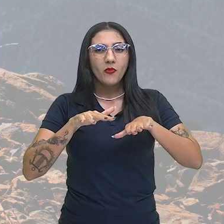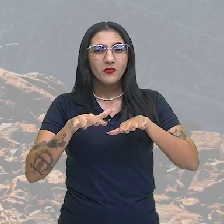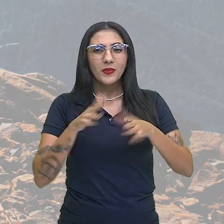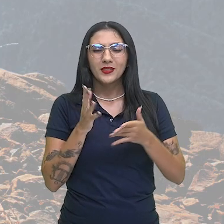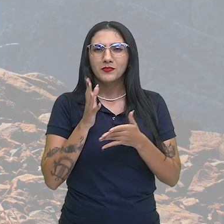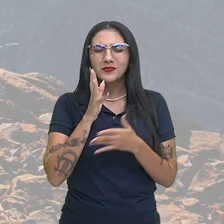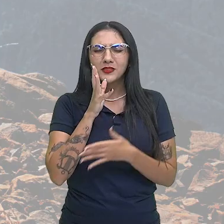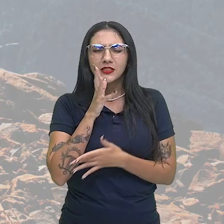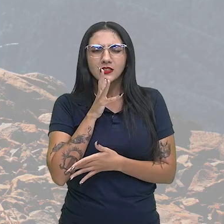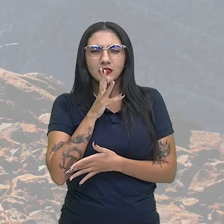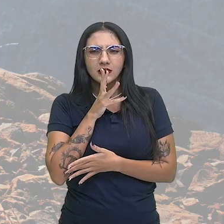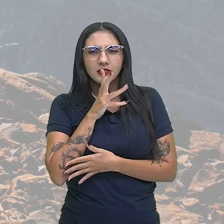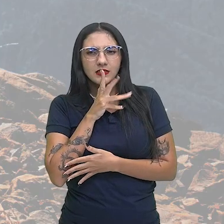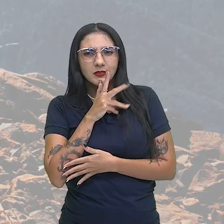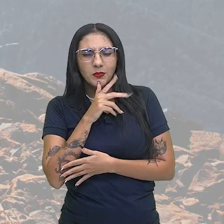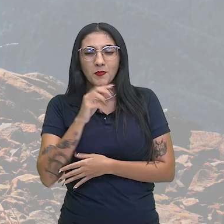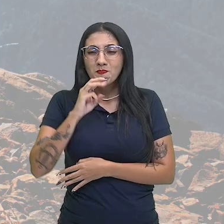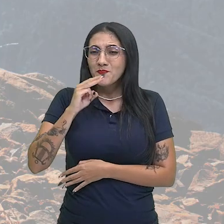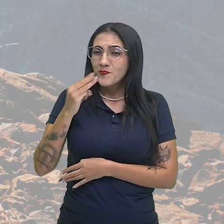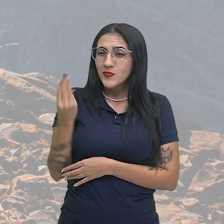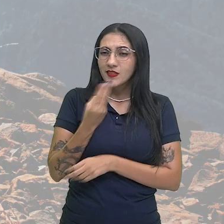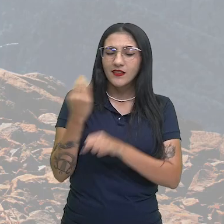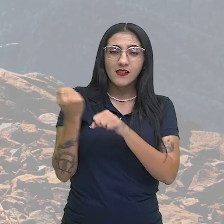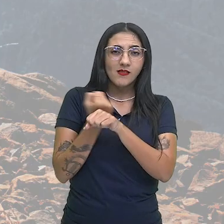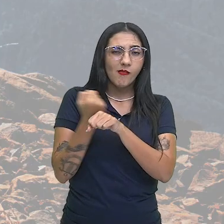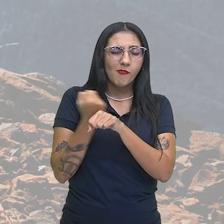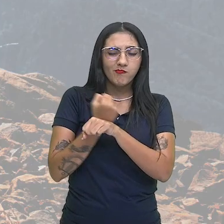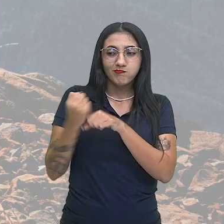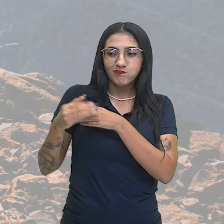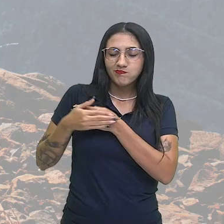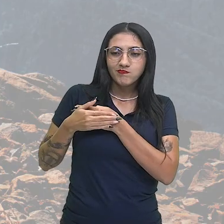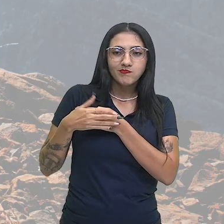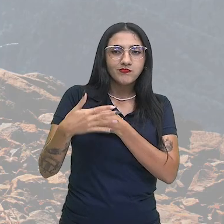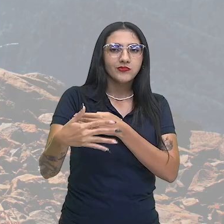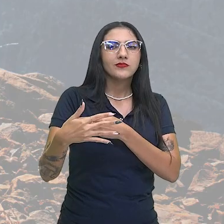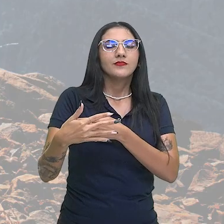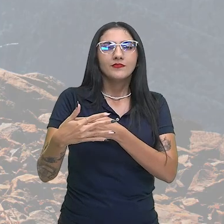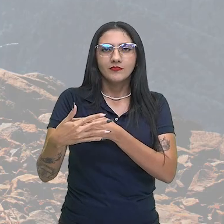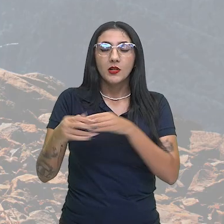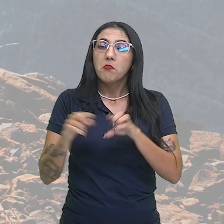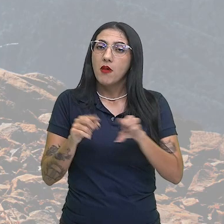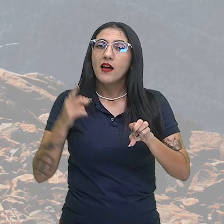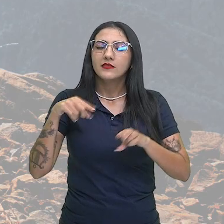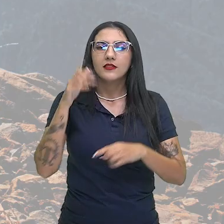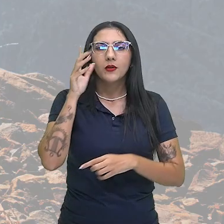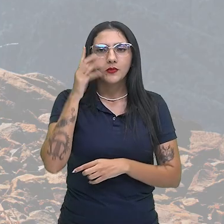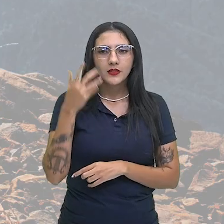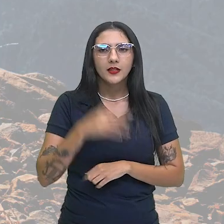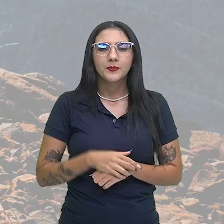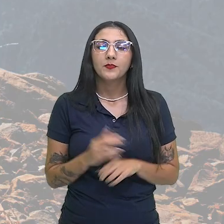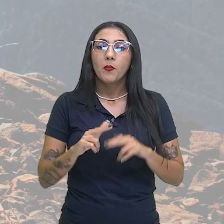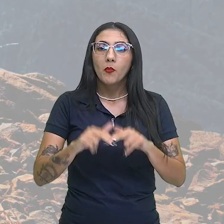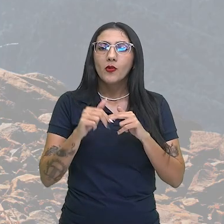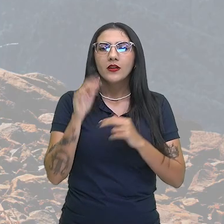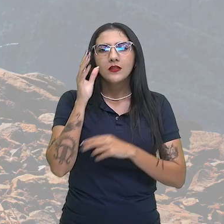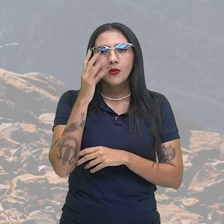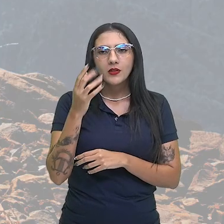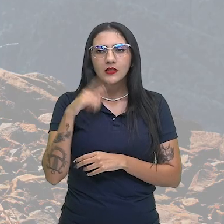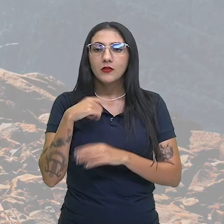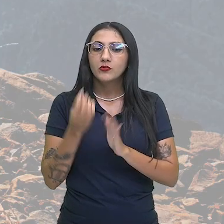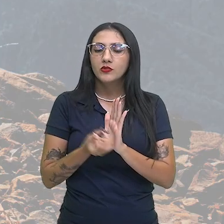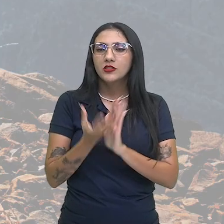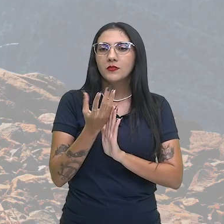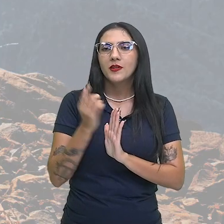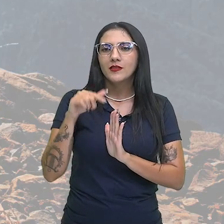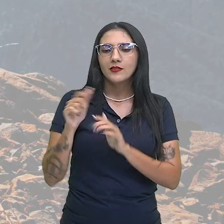muito lenta, que demora milhares e milhares de anos para acontecer, ela acontece e fez com que os países se formassem